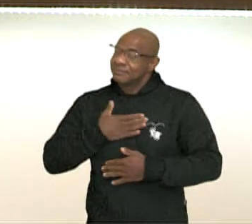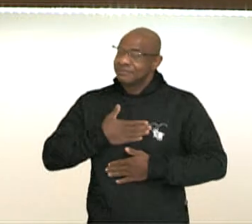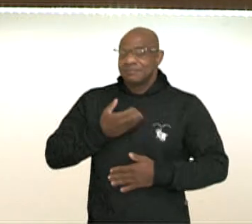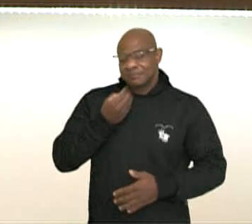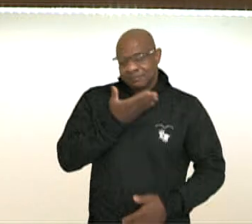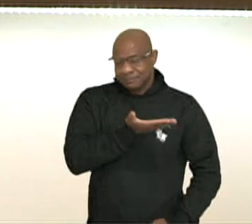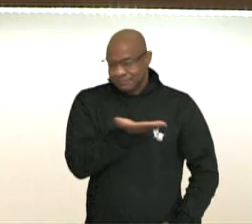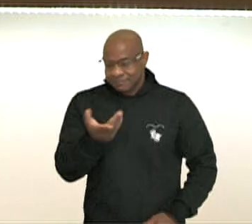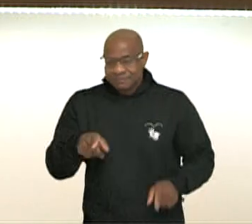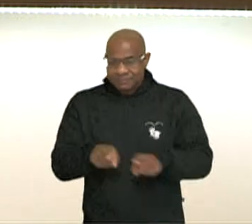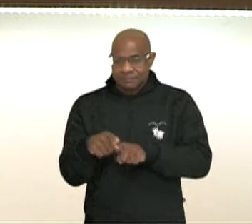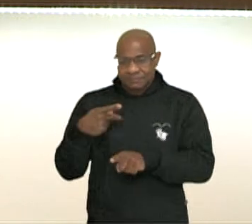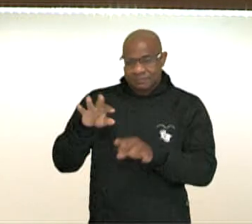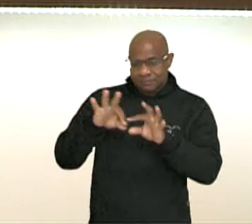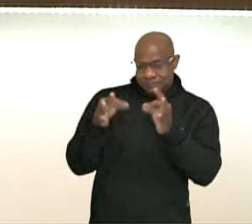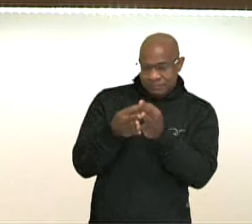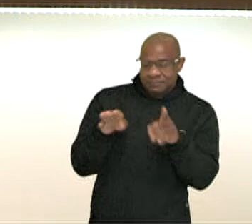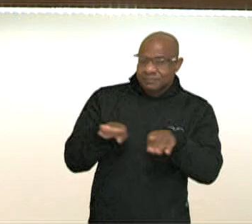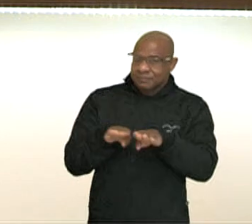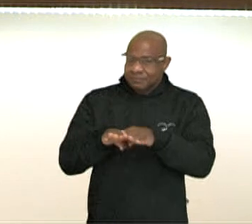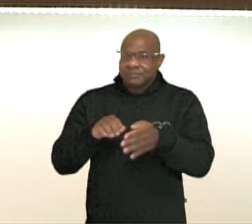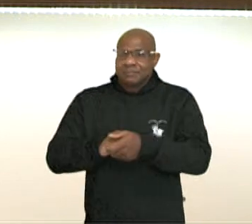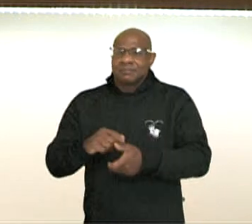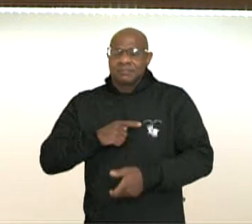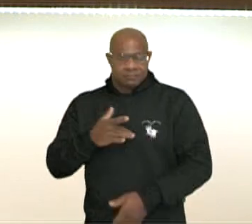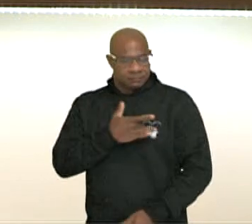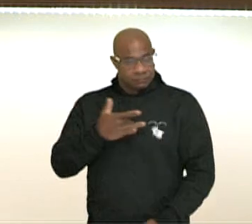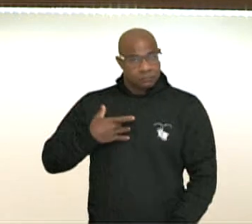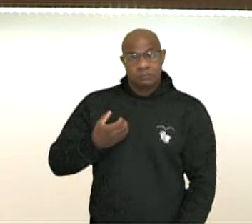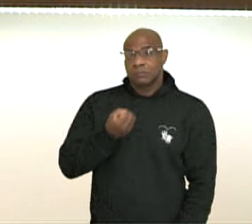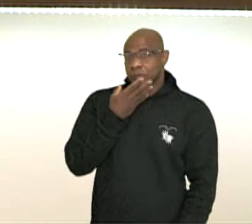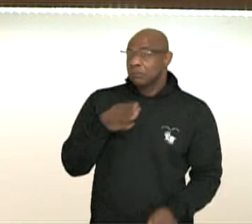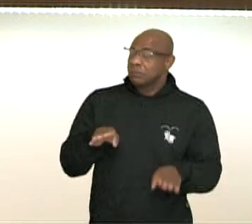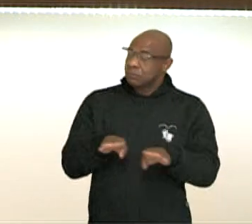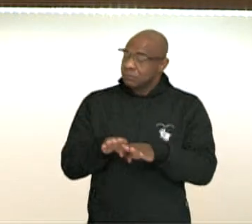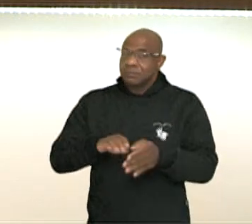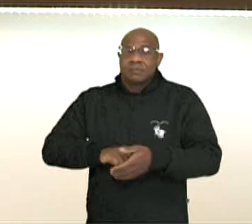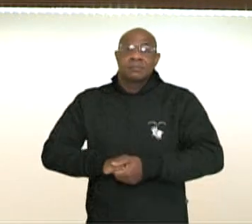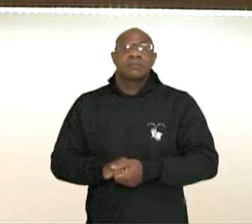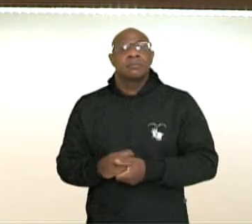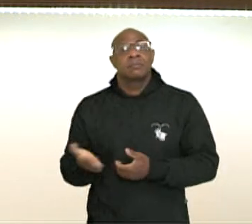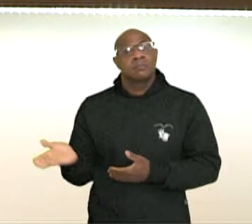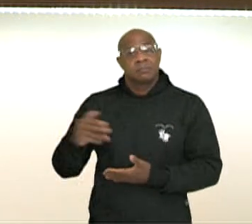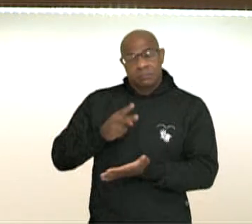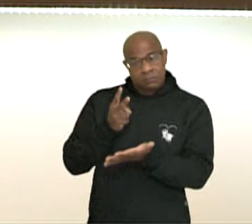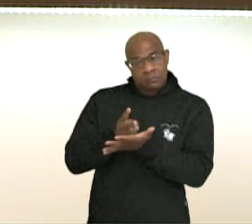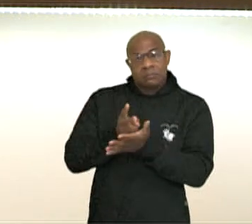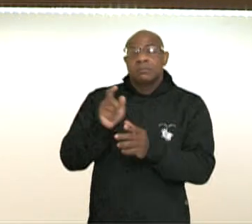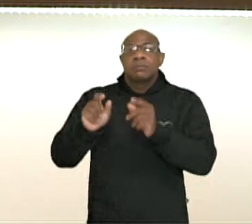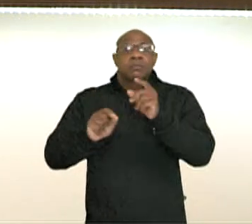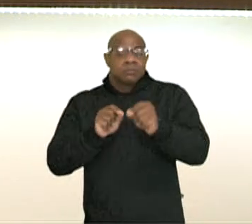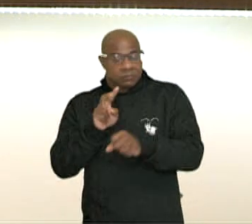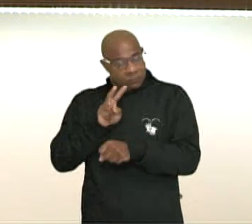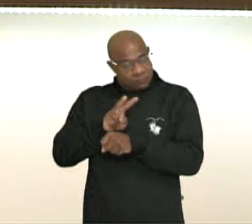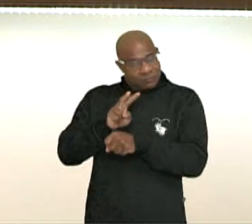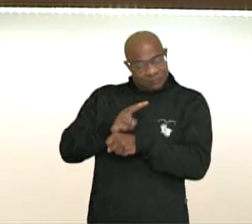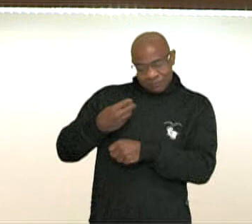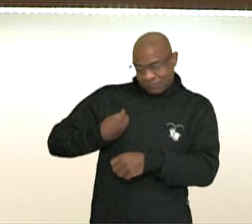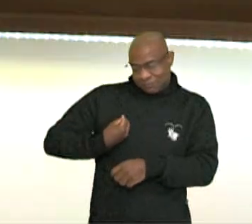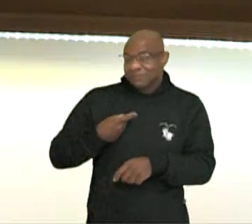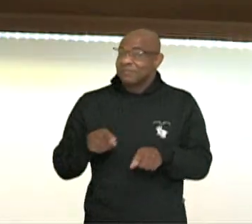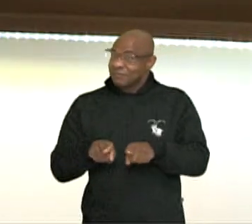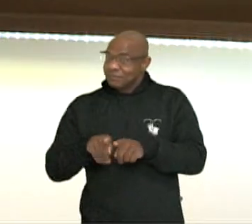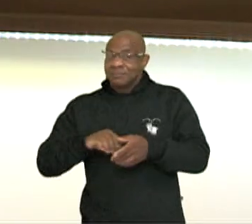você e a tua família, que estejam gozando de plena saúde. E é isso aí, vamos continuar nos cuidando, né? Muito